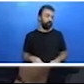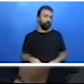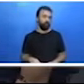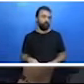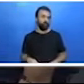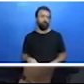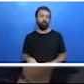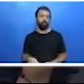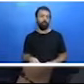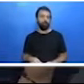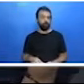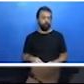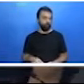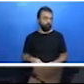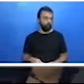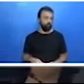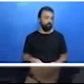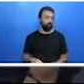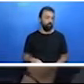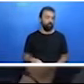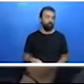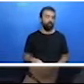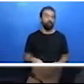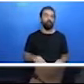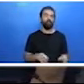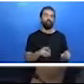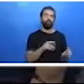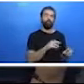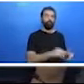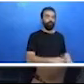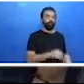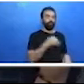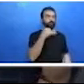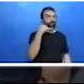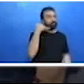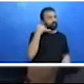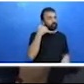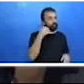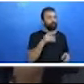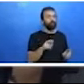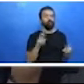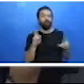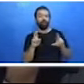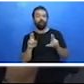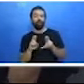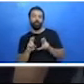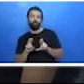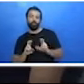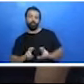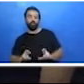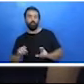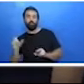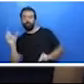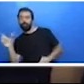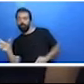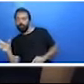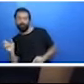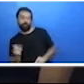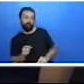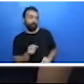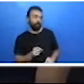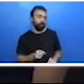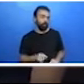o celular, não consigo nem... Quando tenho que esperar, minha